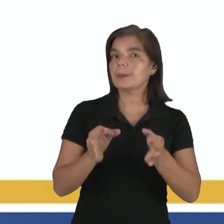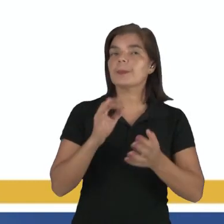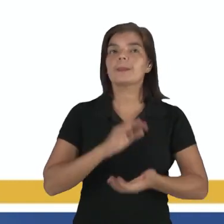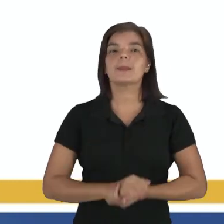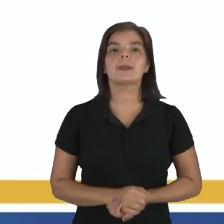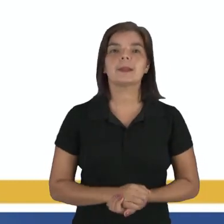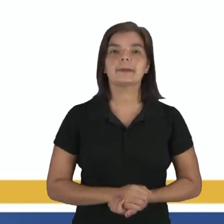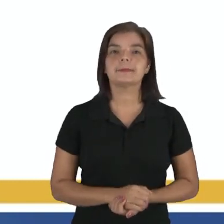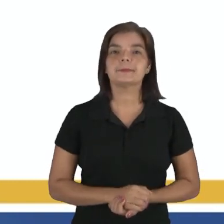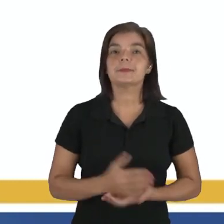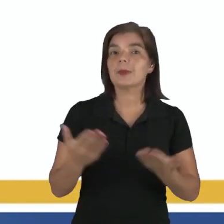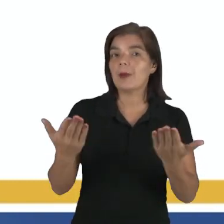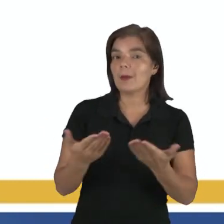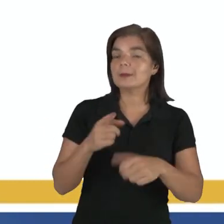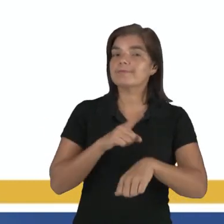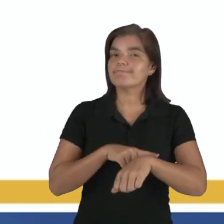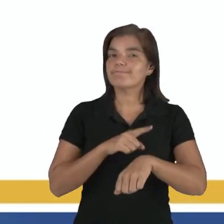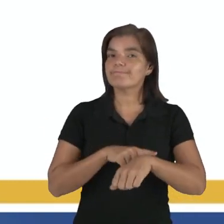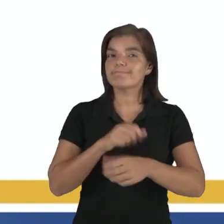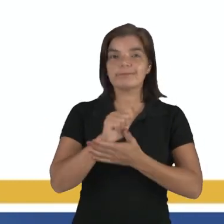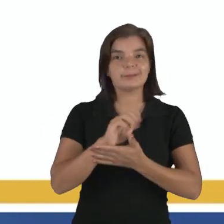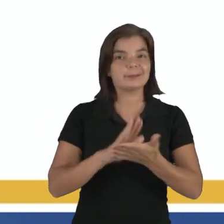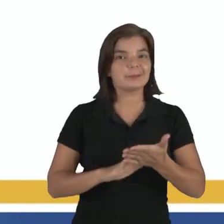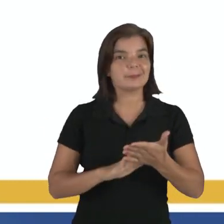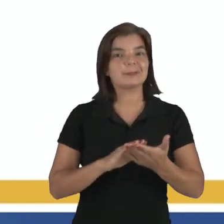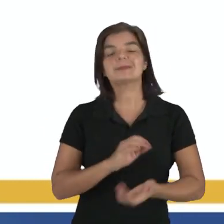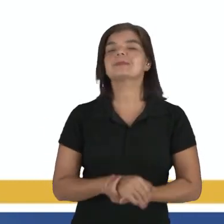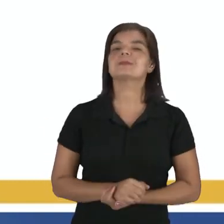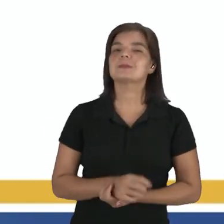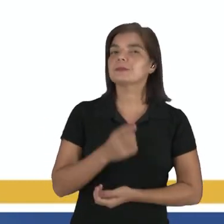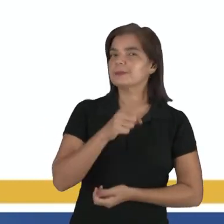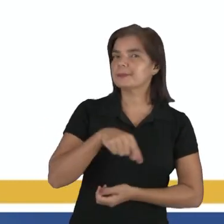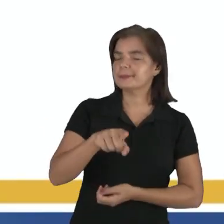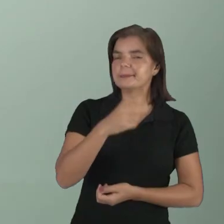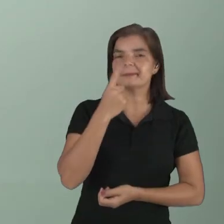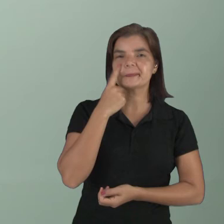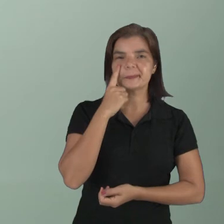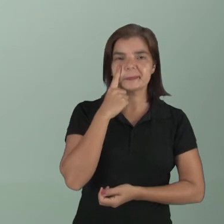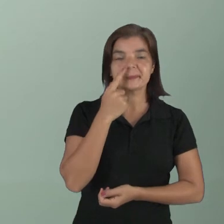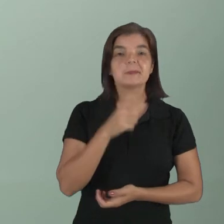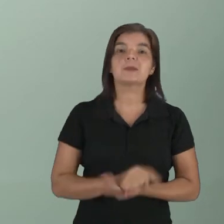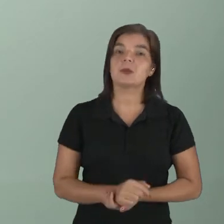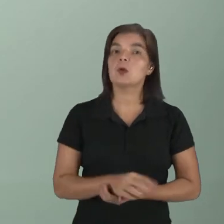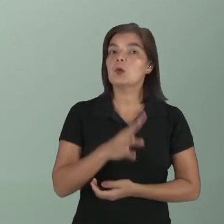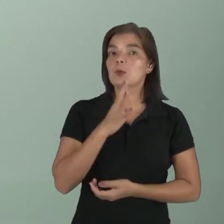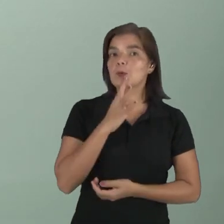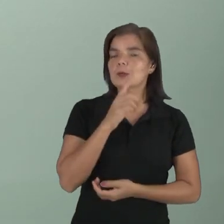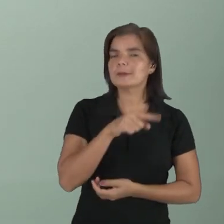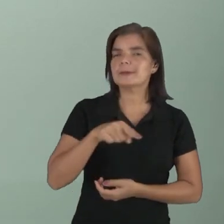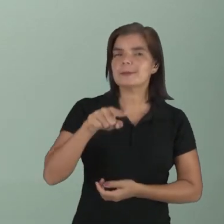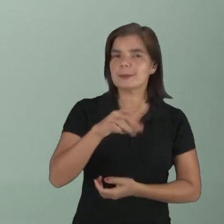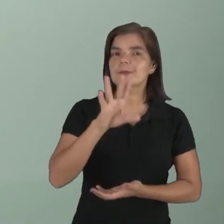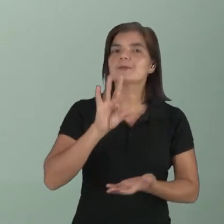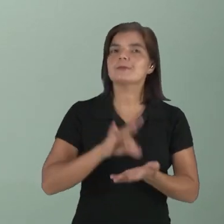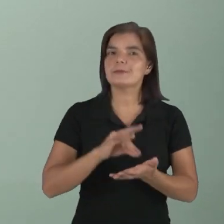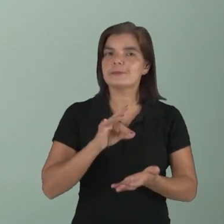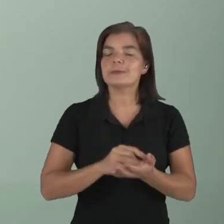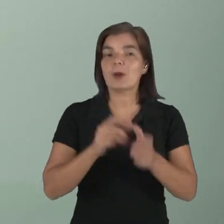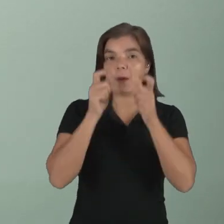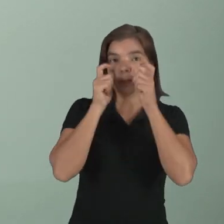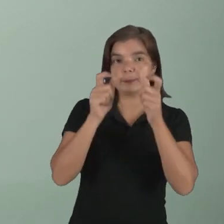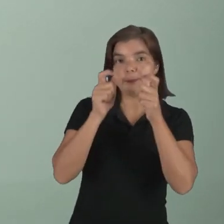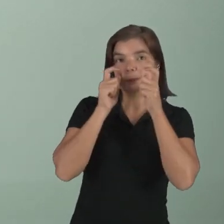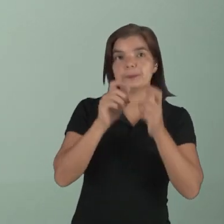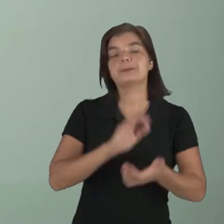Certinho? E agora chegou a hora da nossa atividade. Vamos aí fazer uma atividade para consolidar o conhecimento e ver se vocês realmente estavam